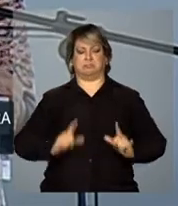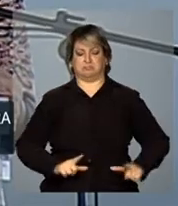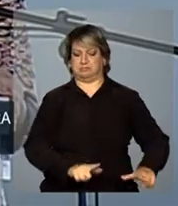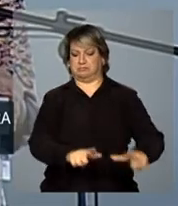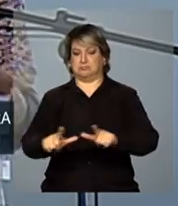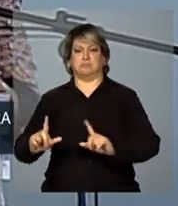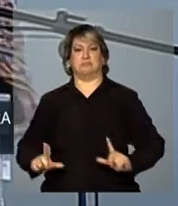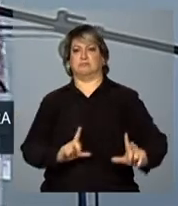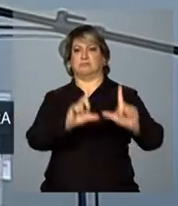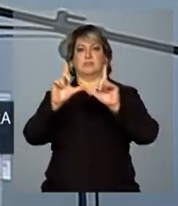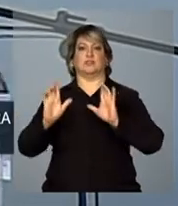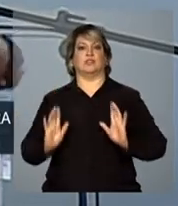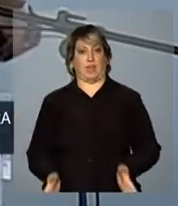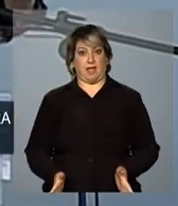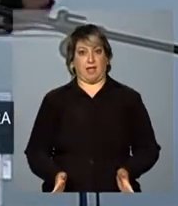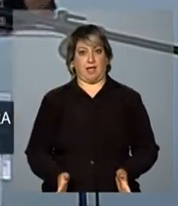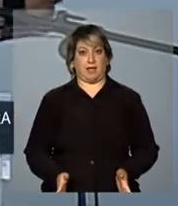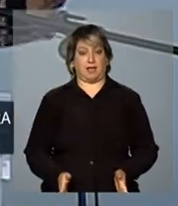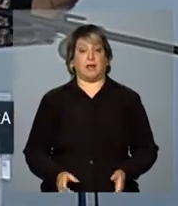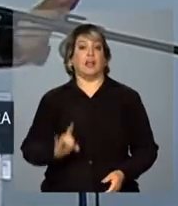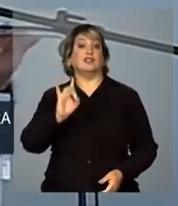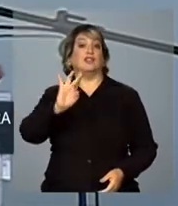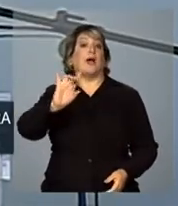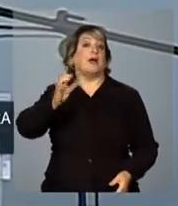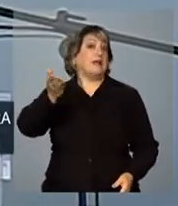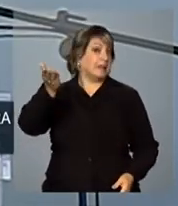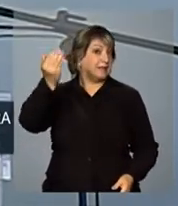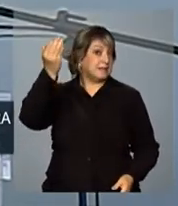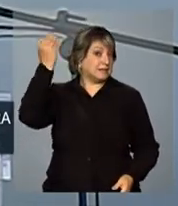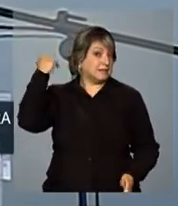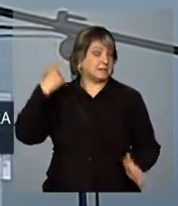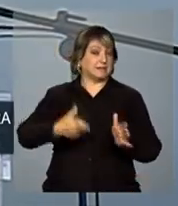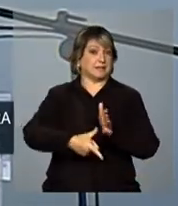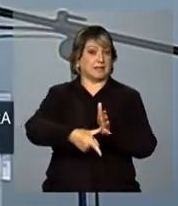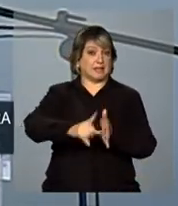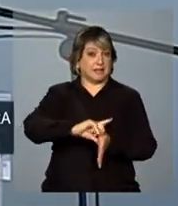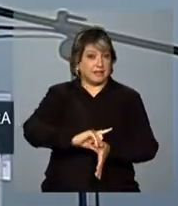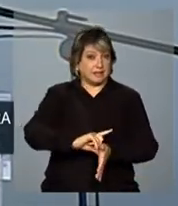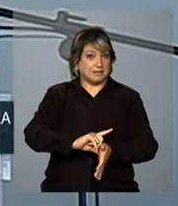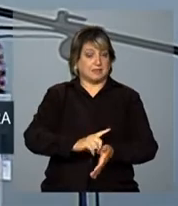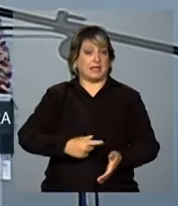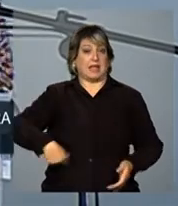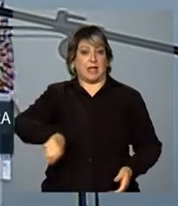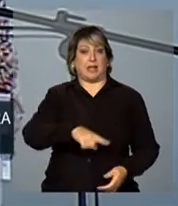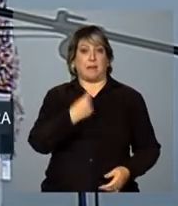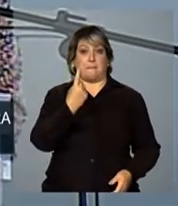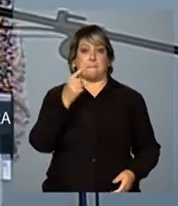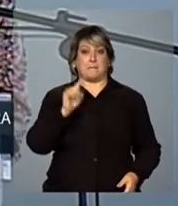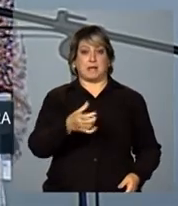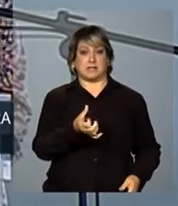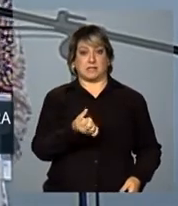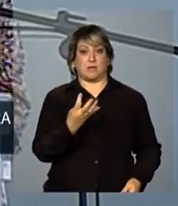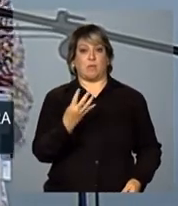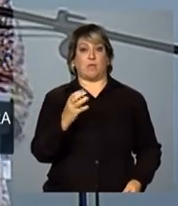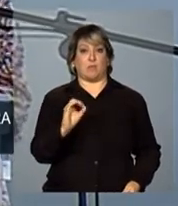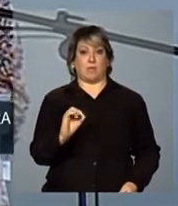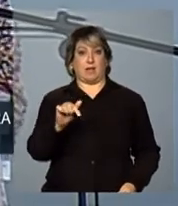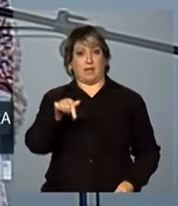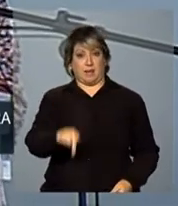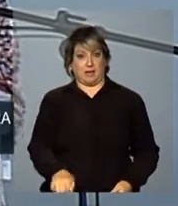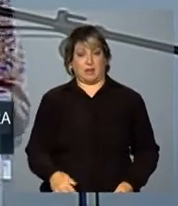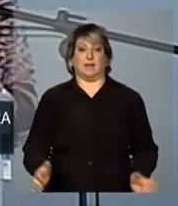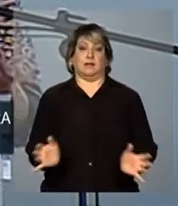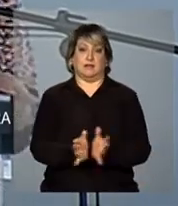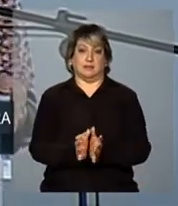piso. Só as anteriores, das quais essas 1.640 aqui